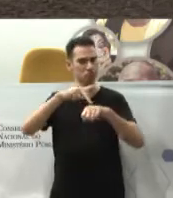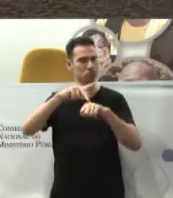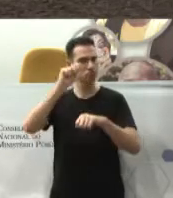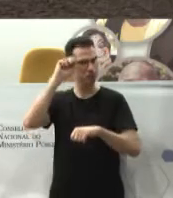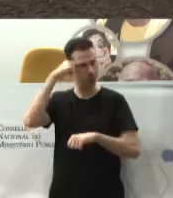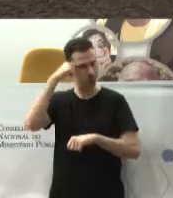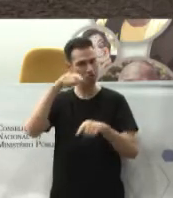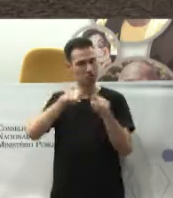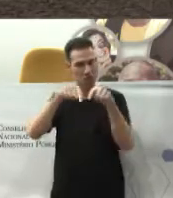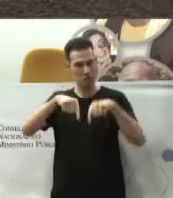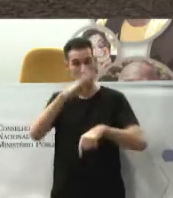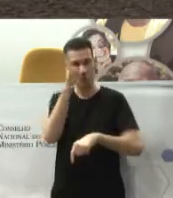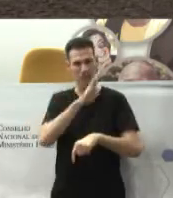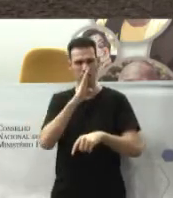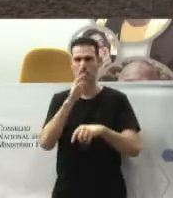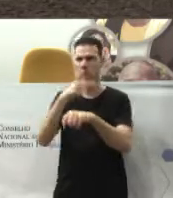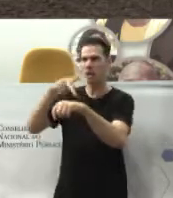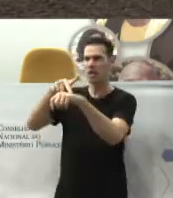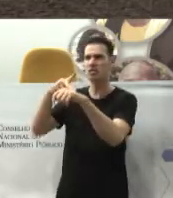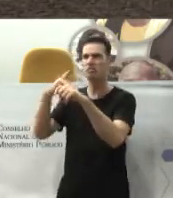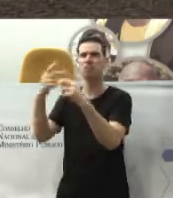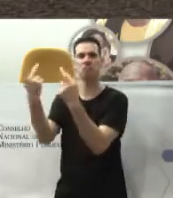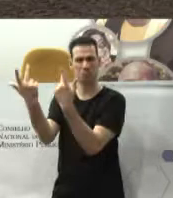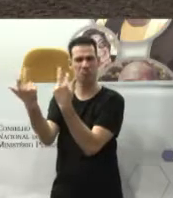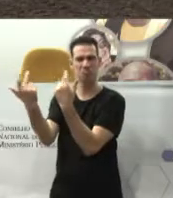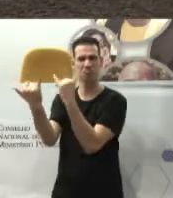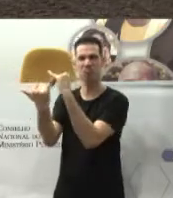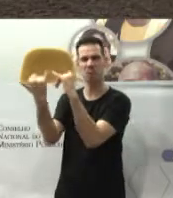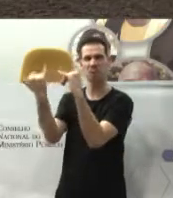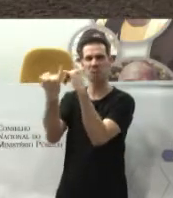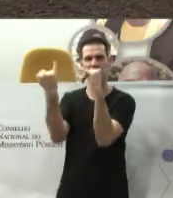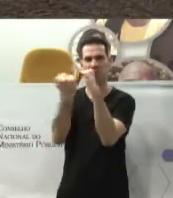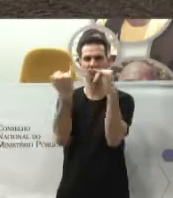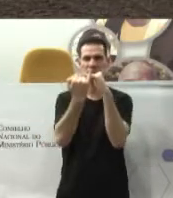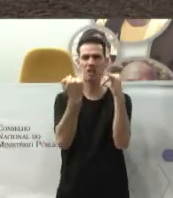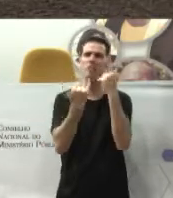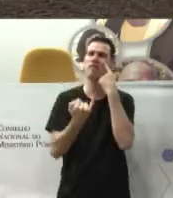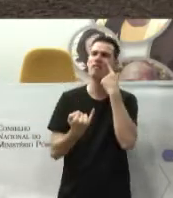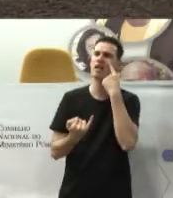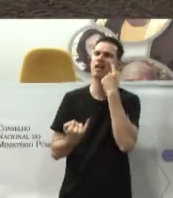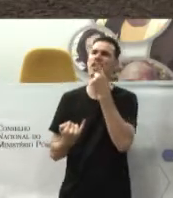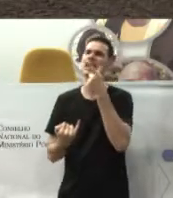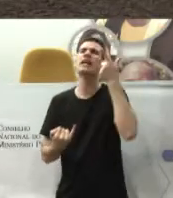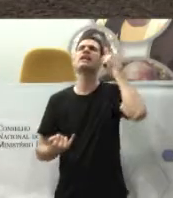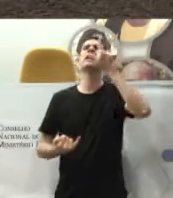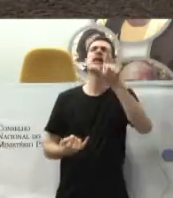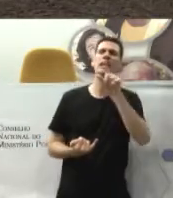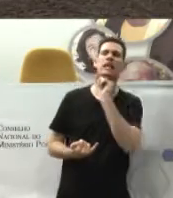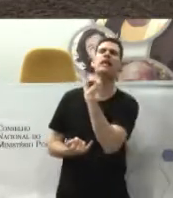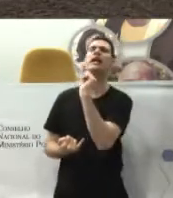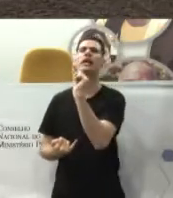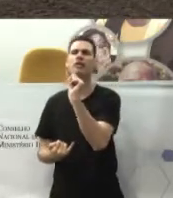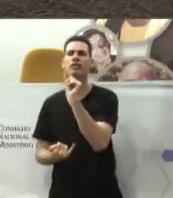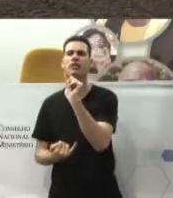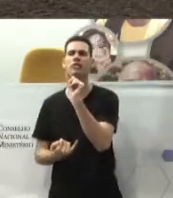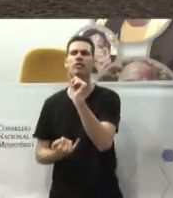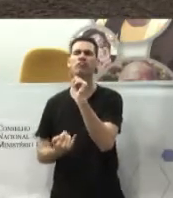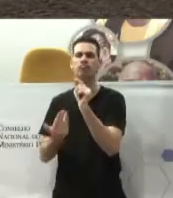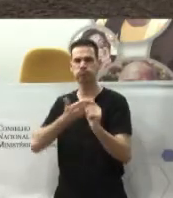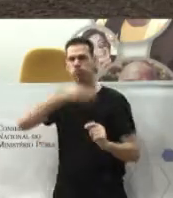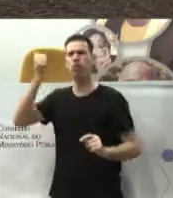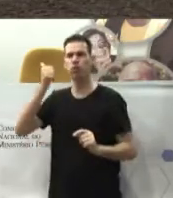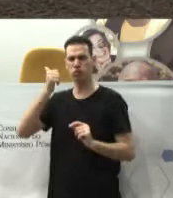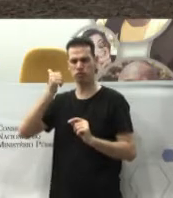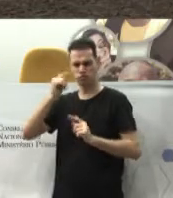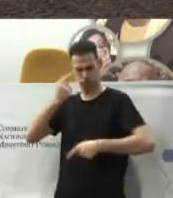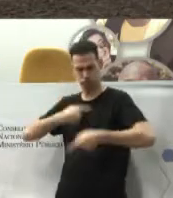E a investigação deles é o seguinte: qual é o impacto concreto da judicialização? Quem conseguiu mudar mais? Qual desses cinco países mudou